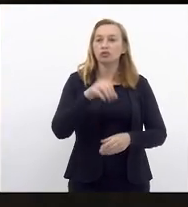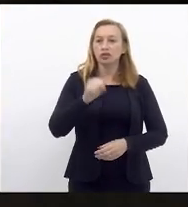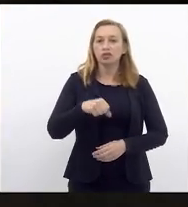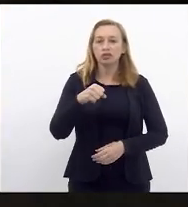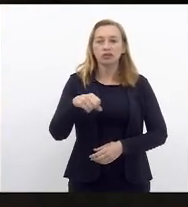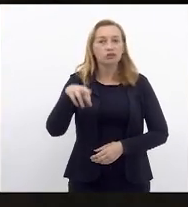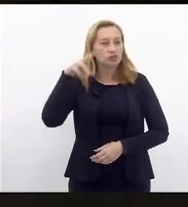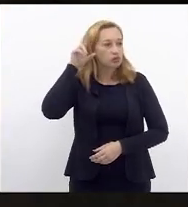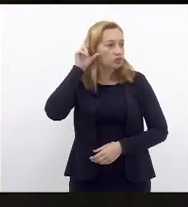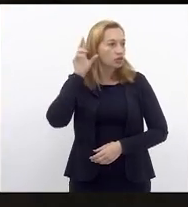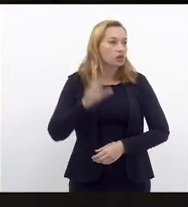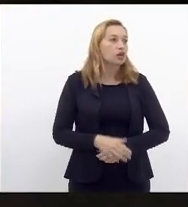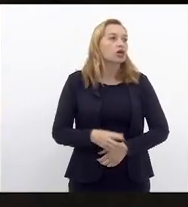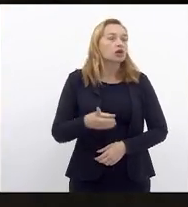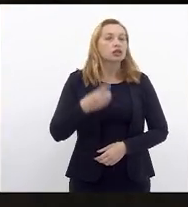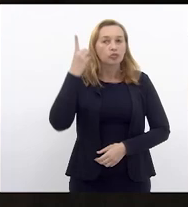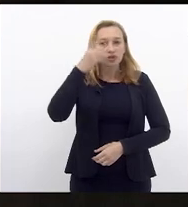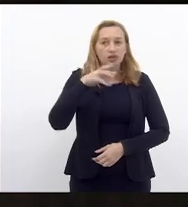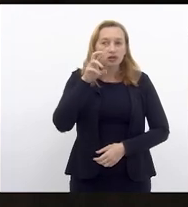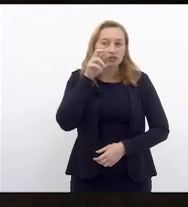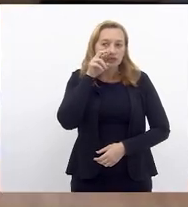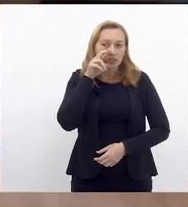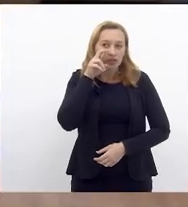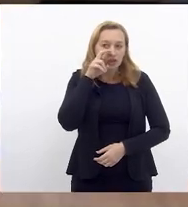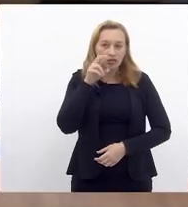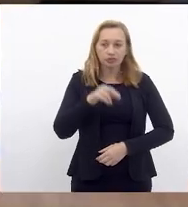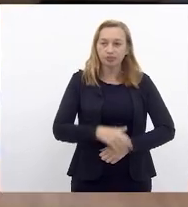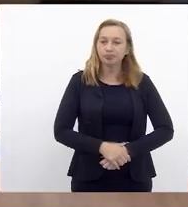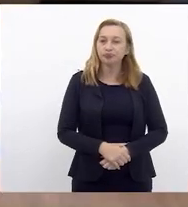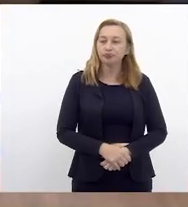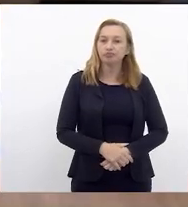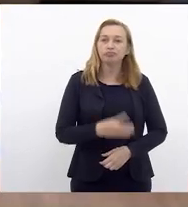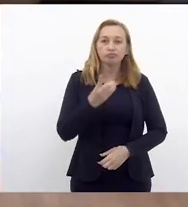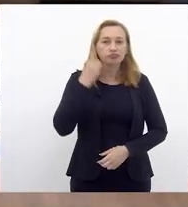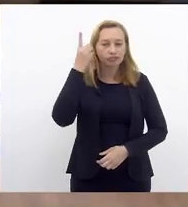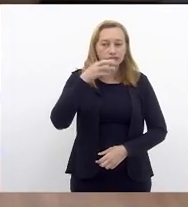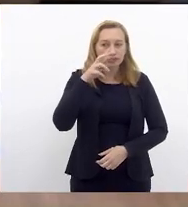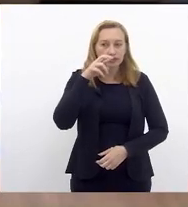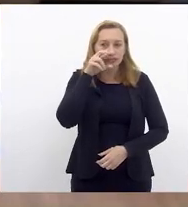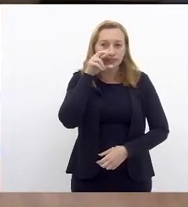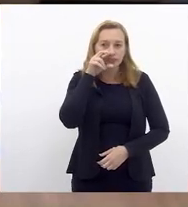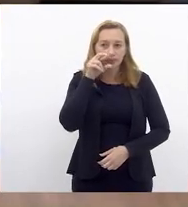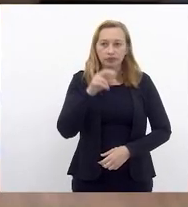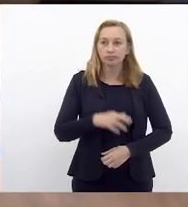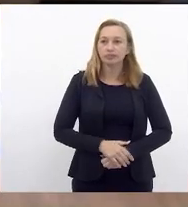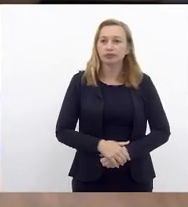sim. Deputado Rosenberg Reis. Deputado Rosenberg Reis.